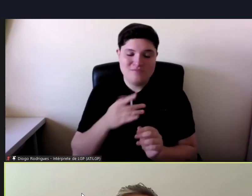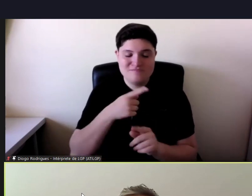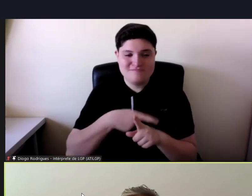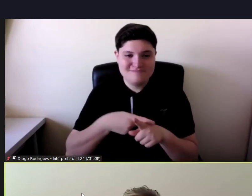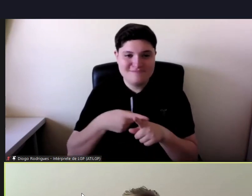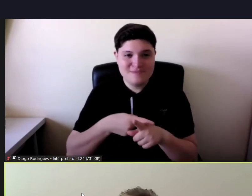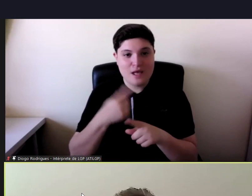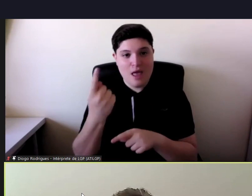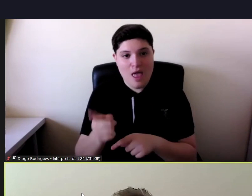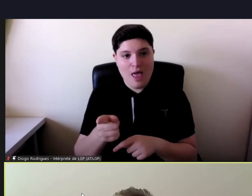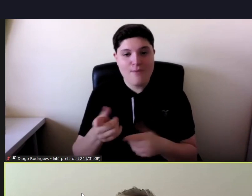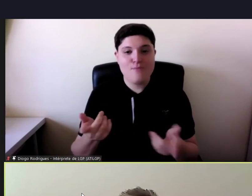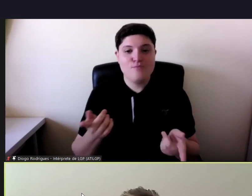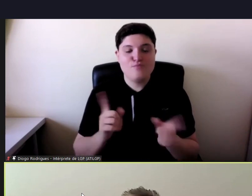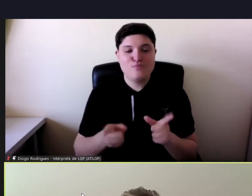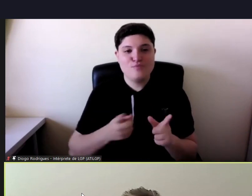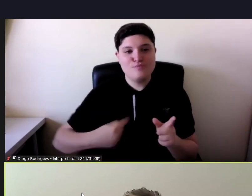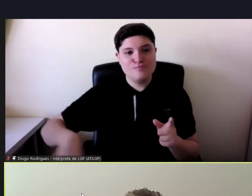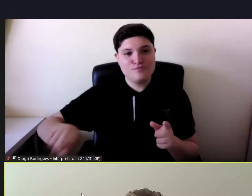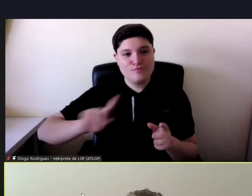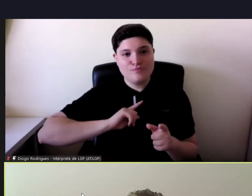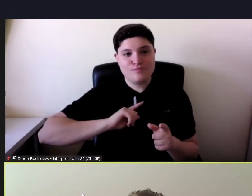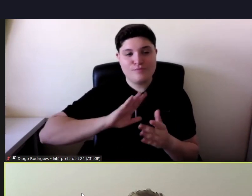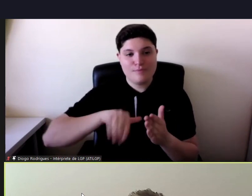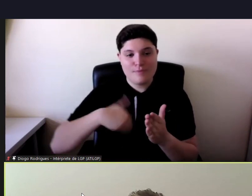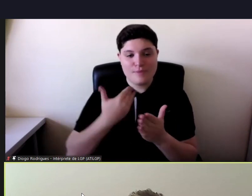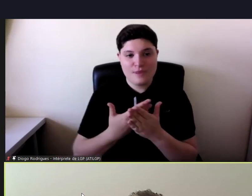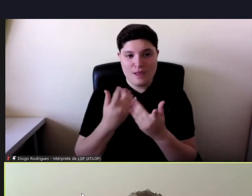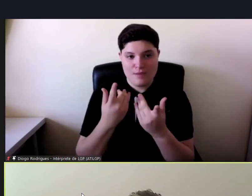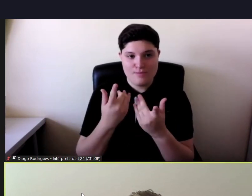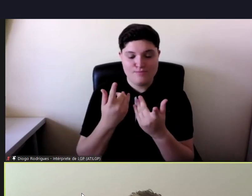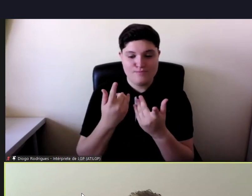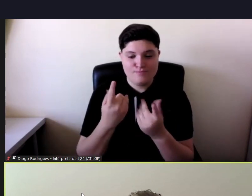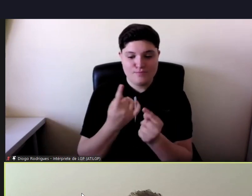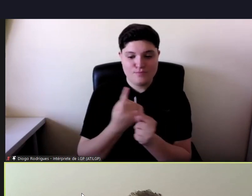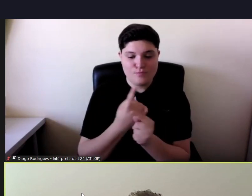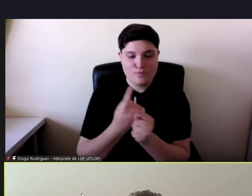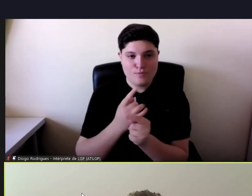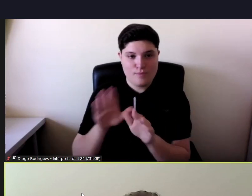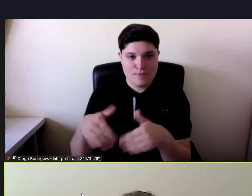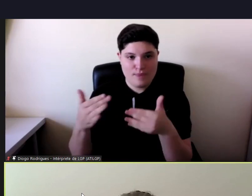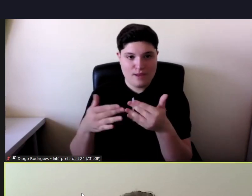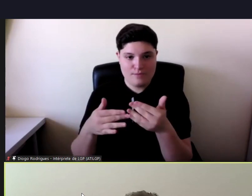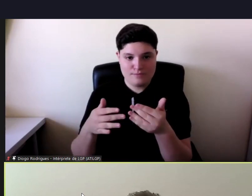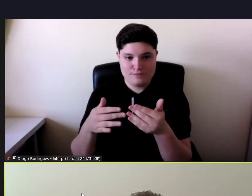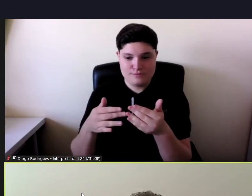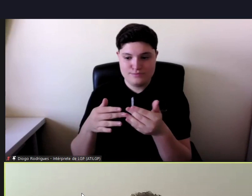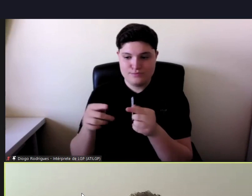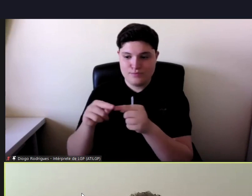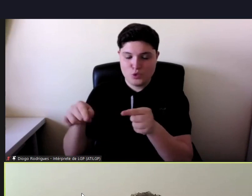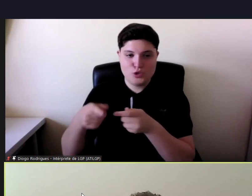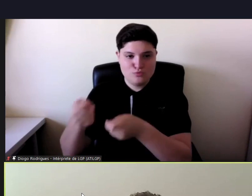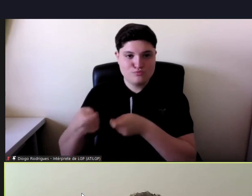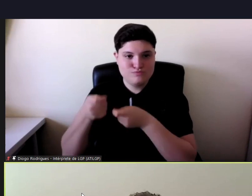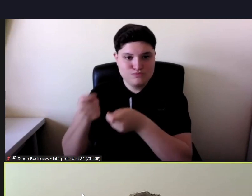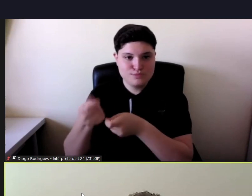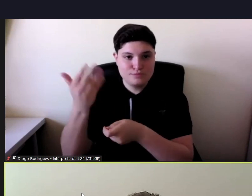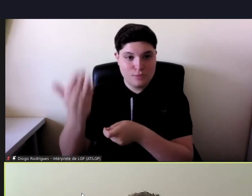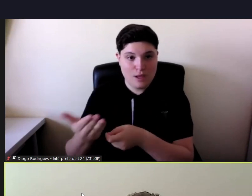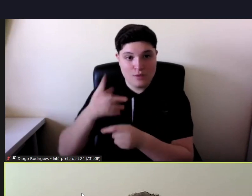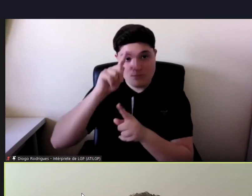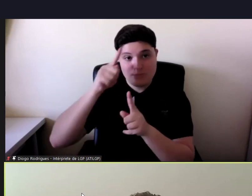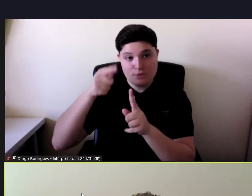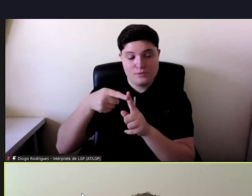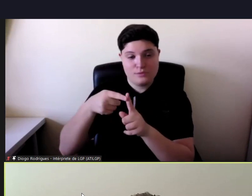E, portanto, é preciso ter em conta isto quando nós falamos destes ODS, que há uns que são pré-condição, que são